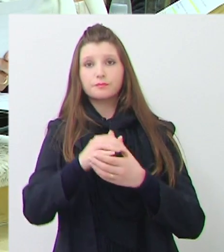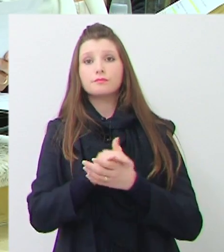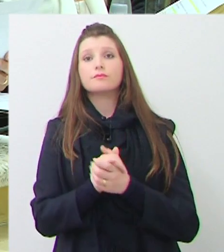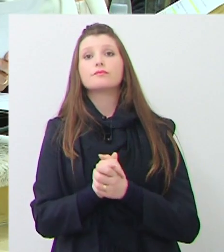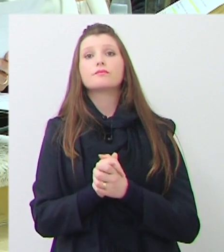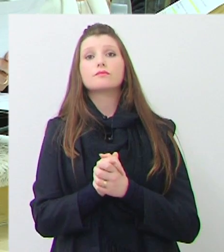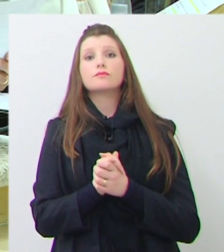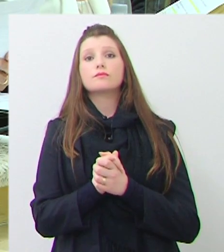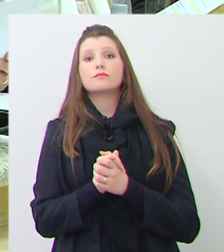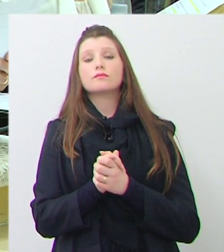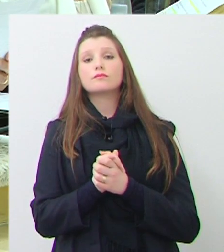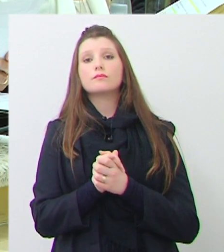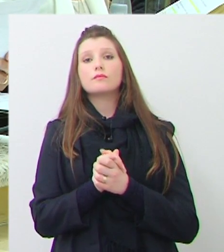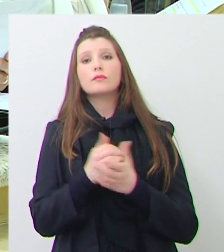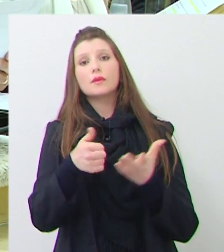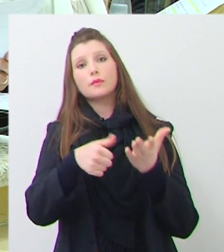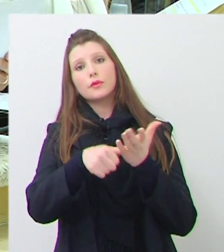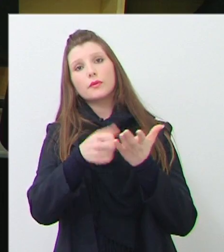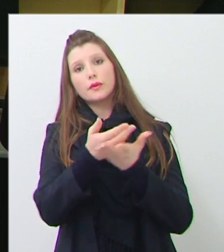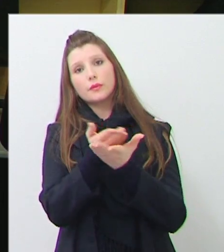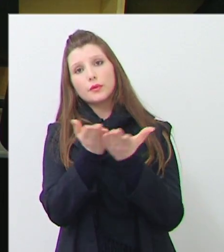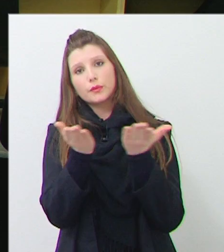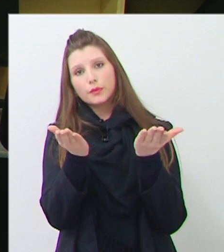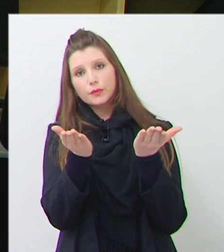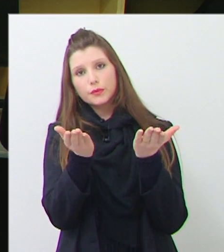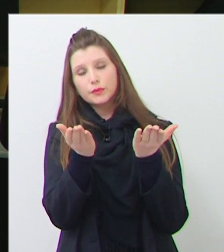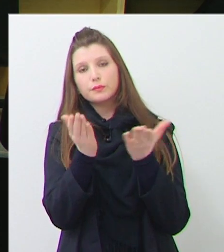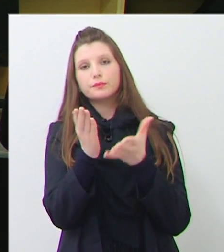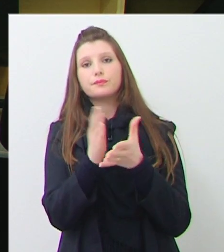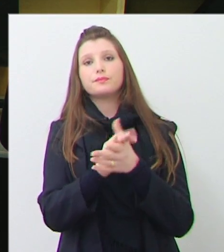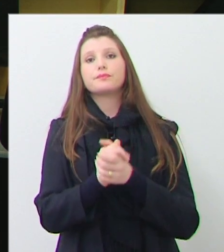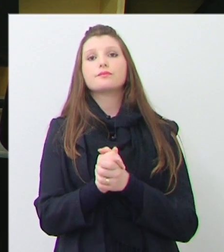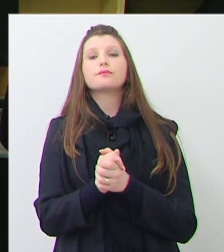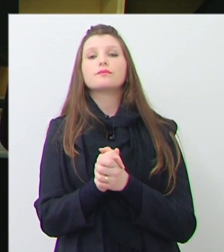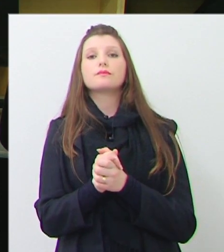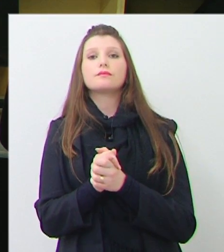como estão, os contrários se manifestem. Aprovado por unanimidade.